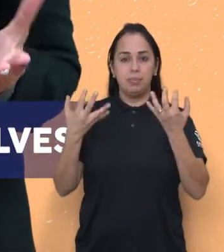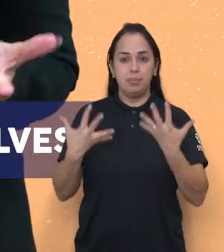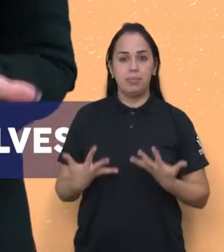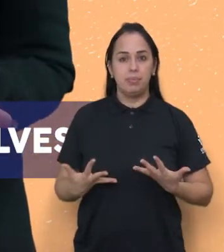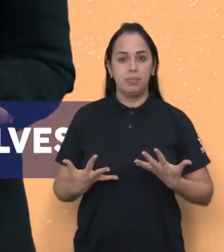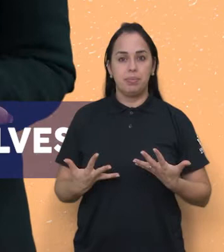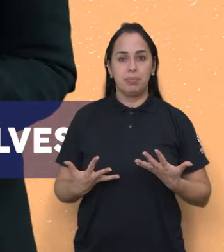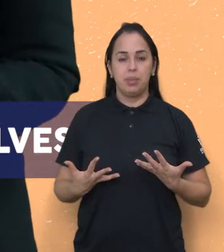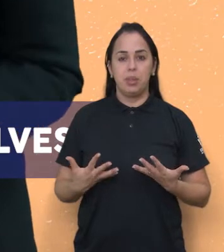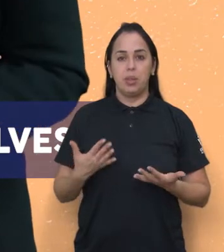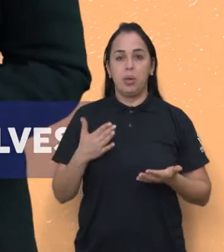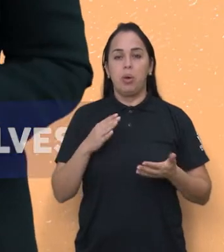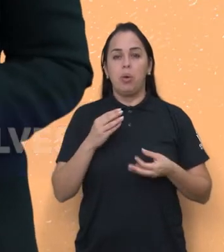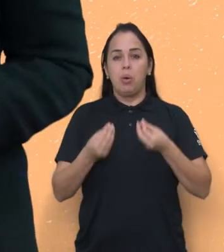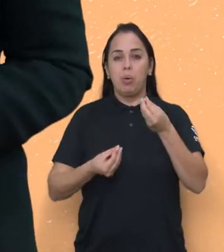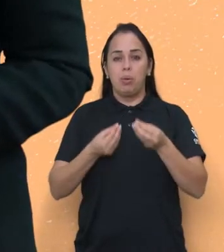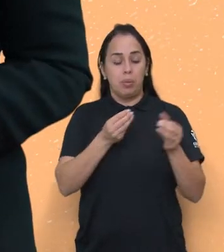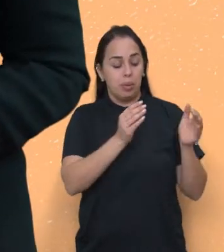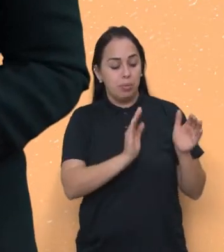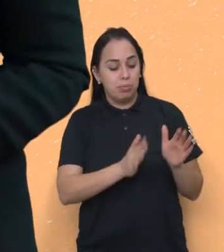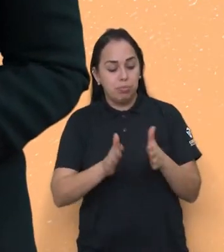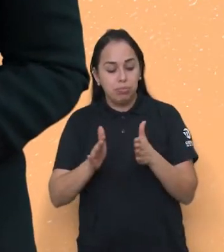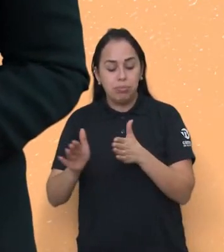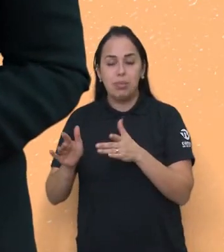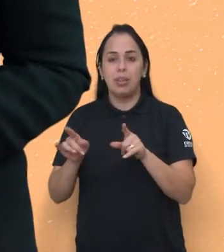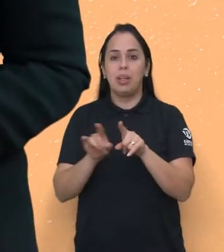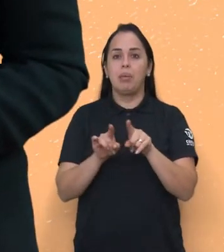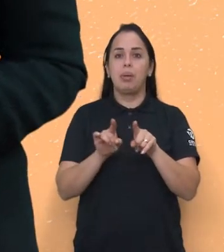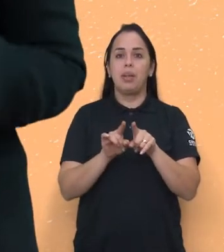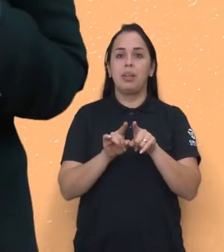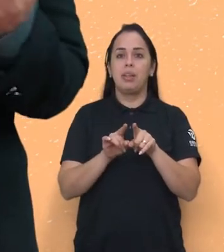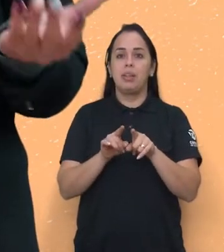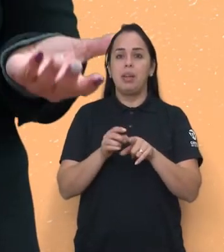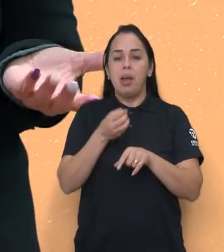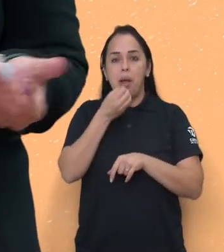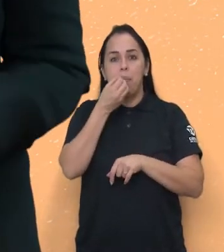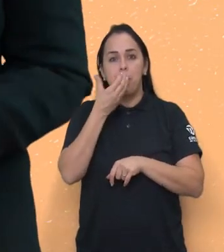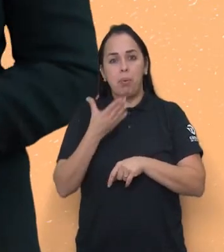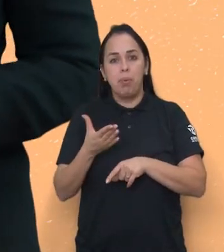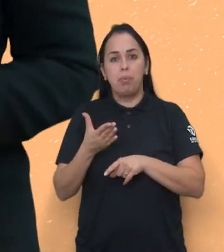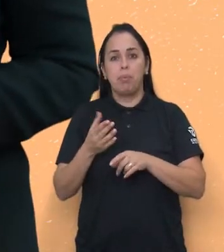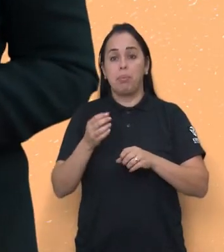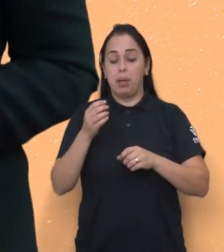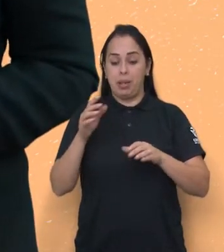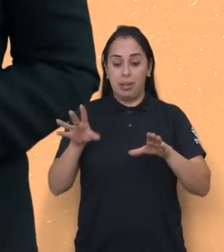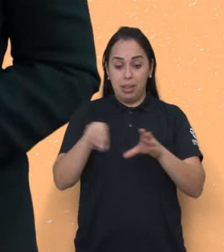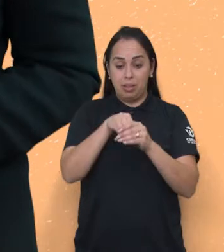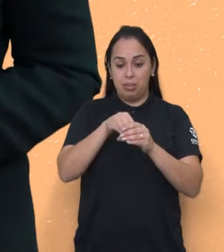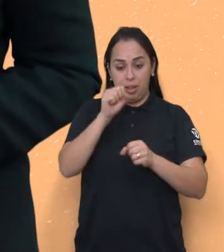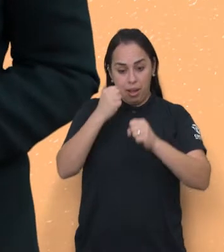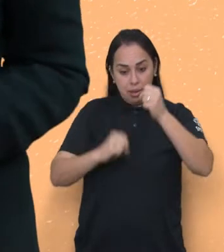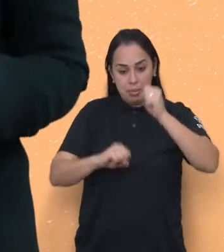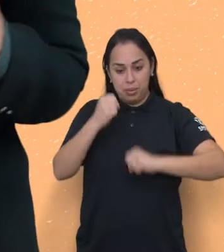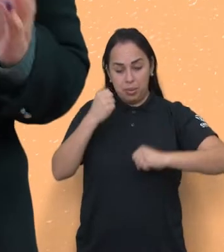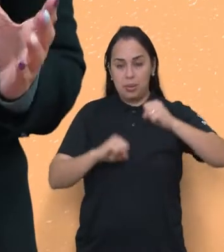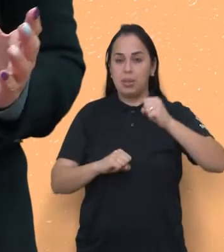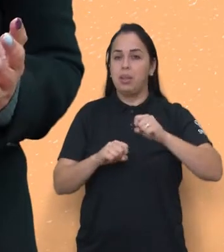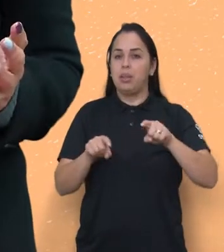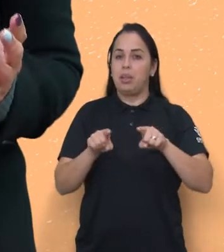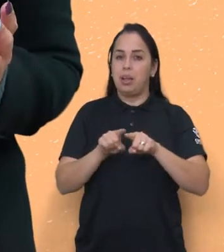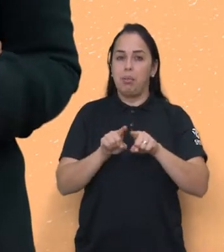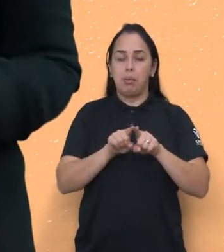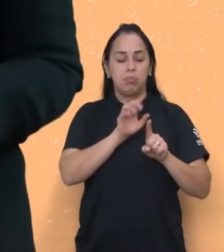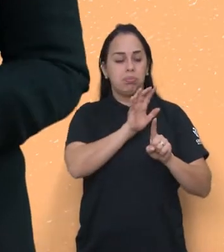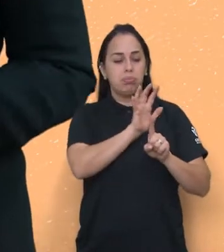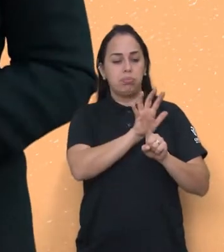vamos saber de que maneira os processos de trabalho são beneficiados pelo conceito da indústria 4.0 e